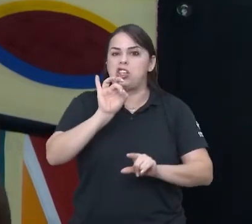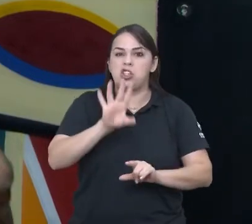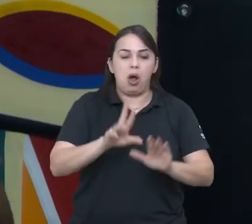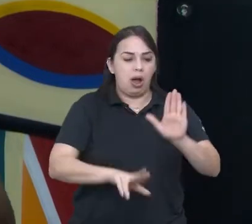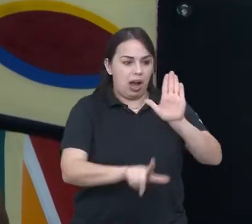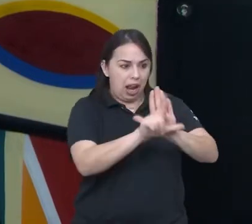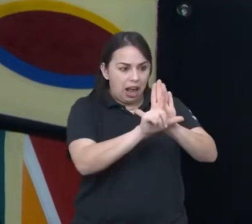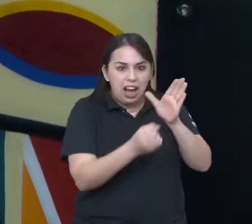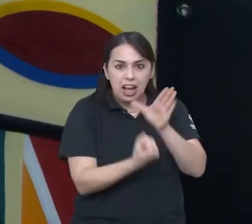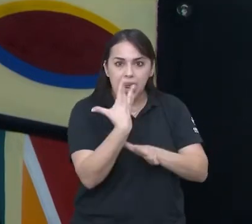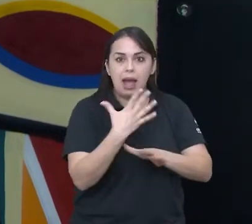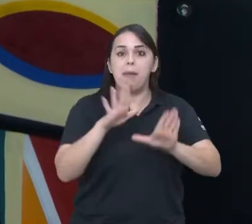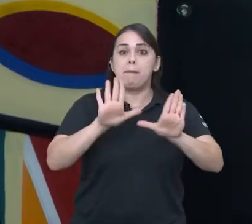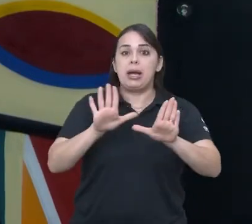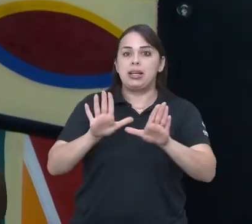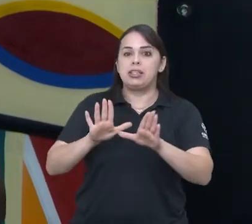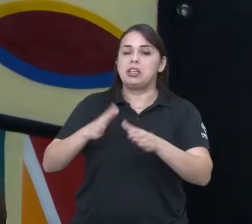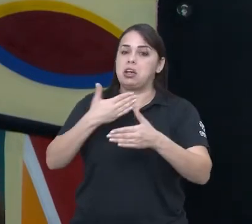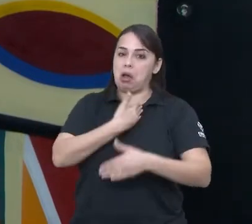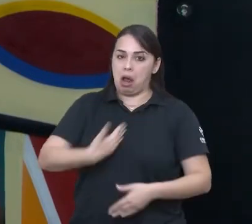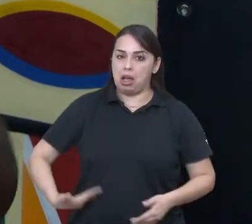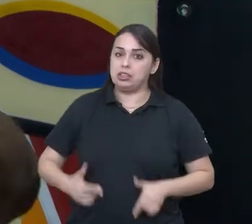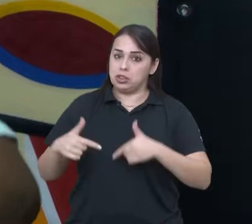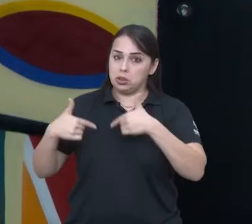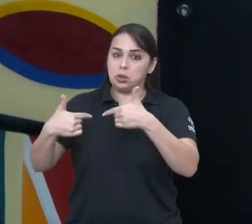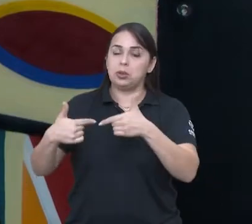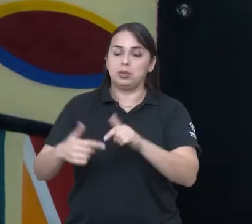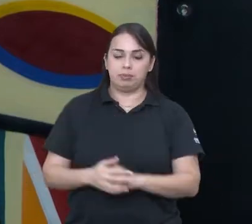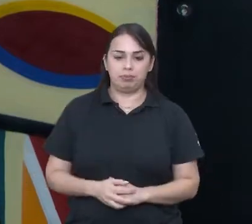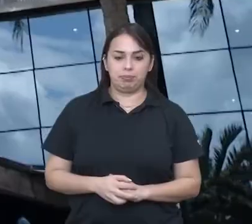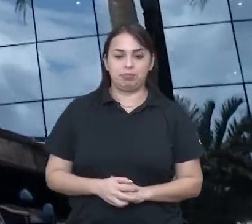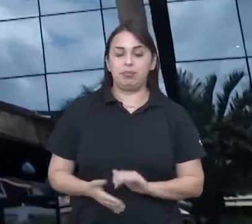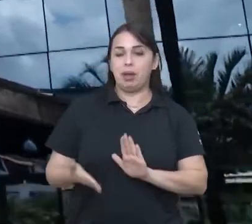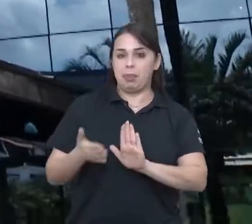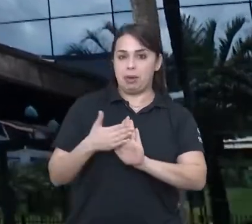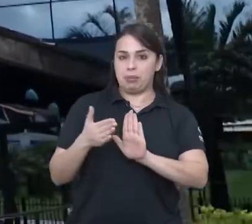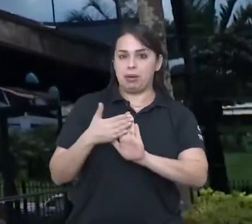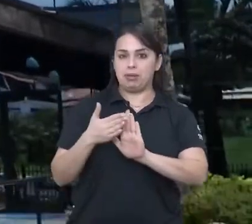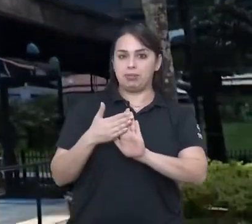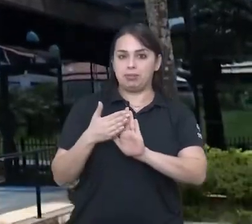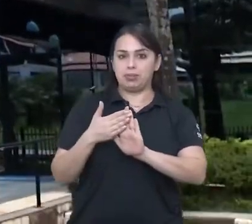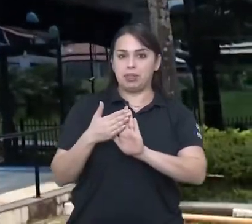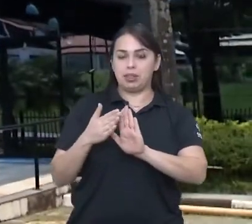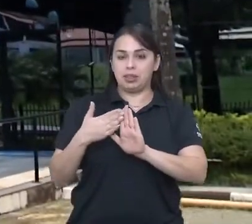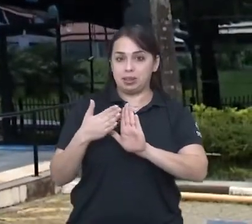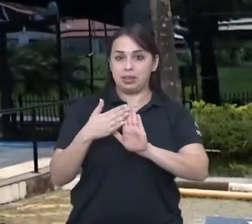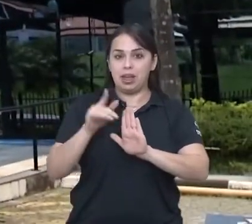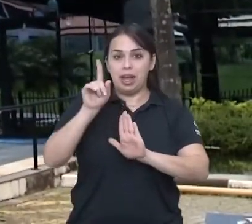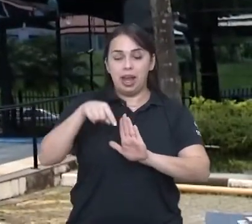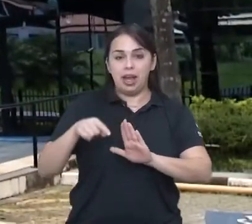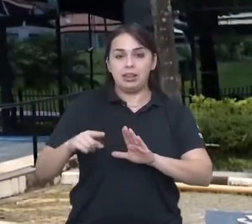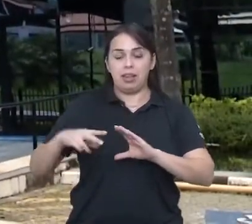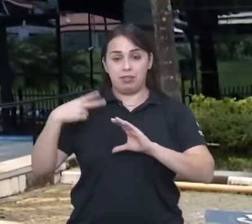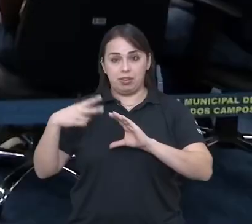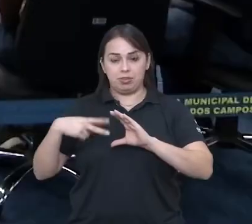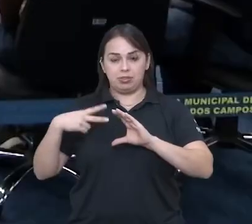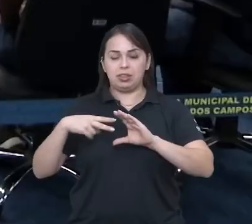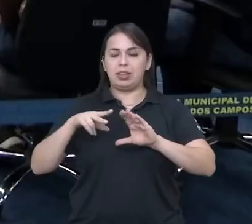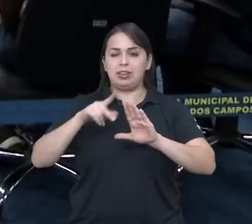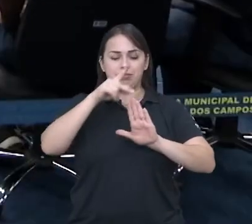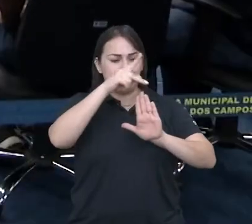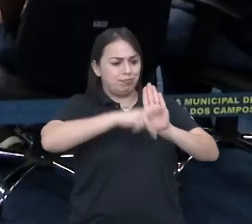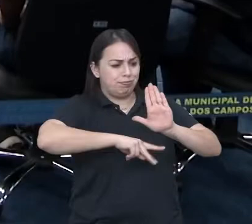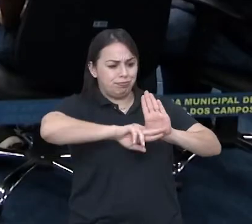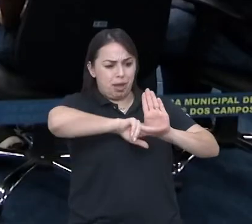é só criar lei contra o racismo, e sim criar políticas públicas. E a pauta racial é uma bandeira da Câmara de São José, que